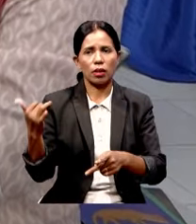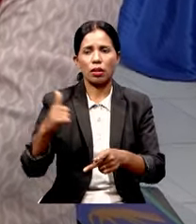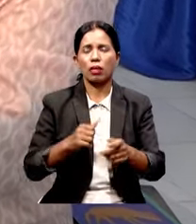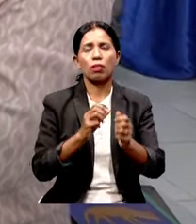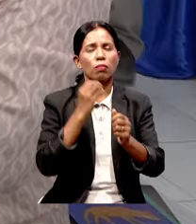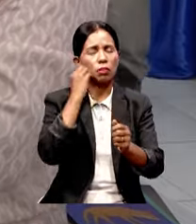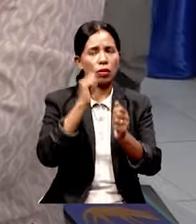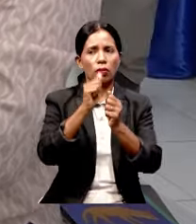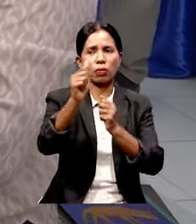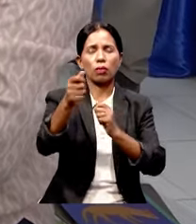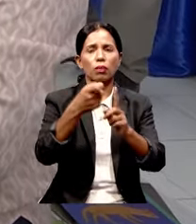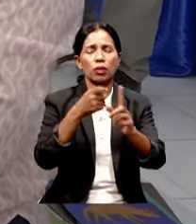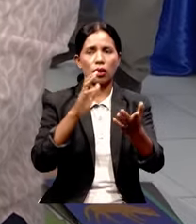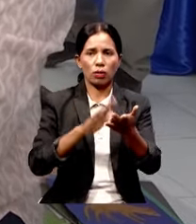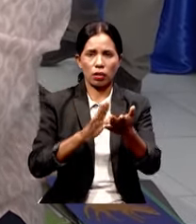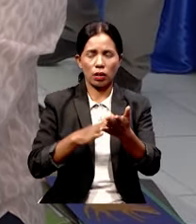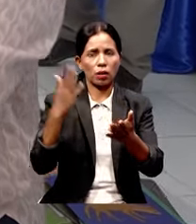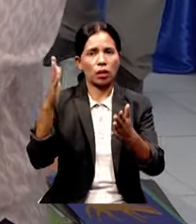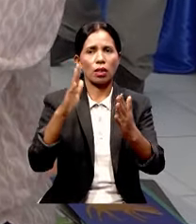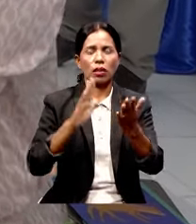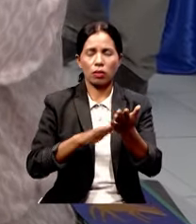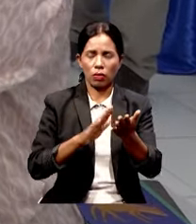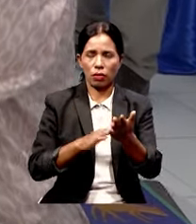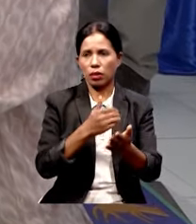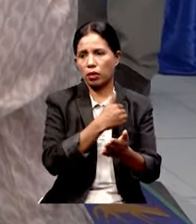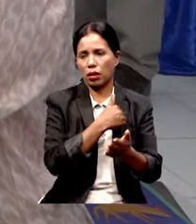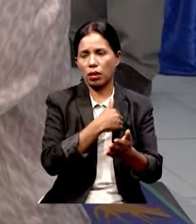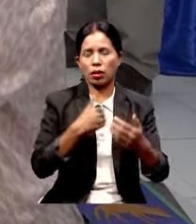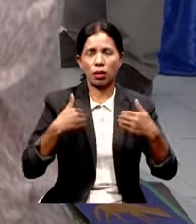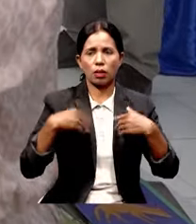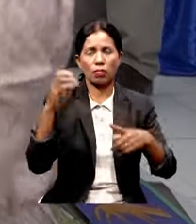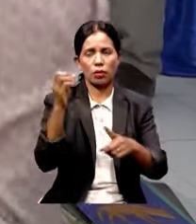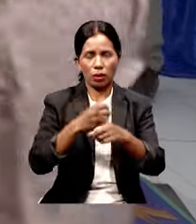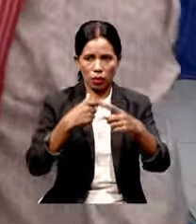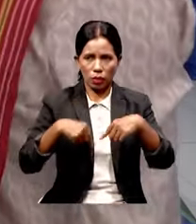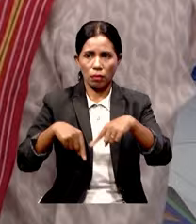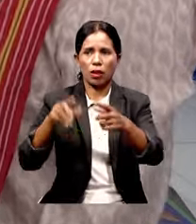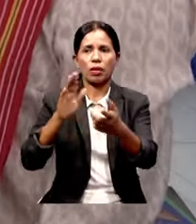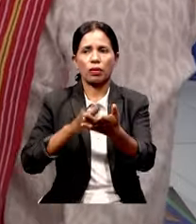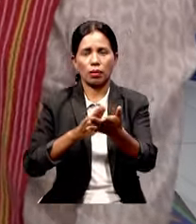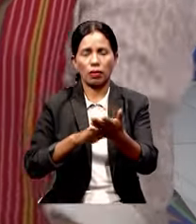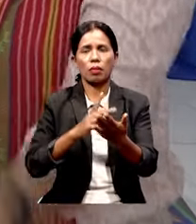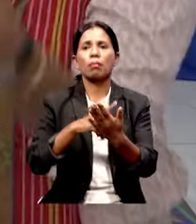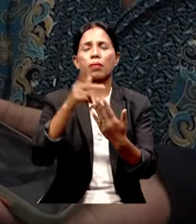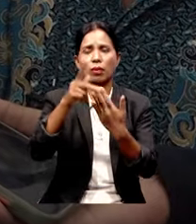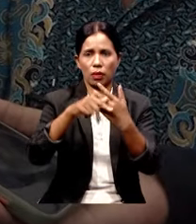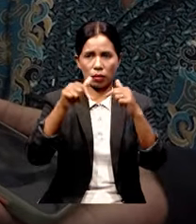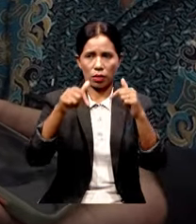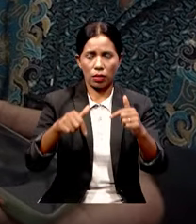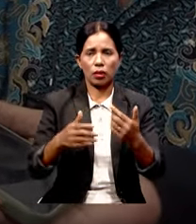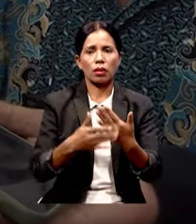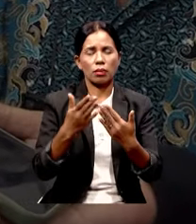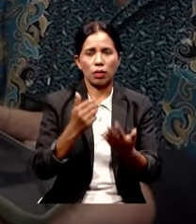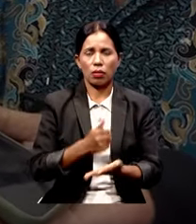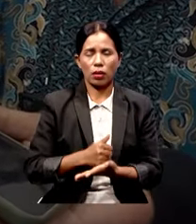kus escola, dela ruma mesmo ia escola, mas bem sira sidau ki oportunidade a tu ba escola. Então, programa ida né? Simples a tu